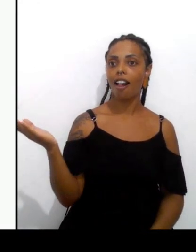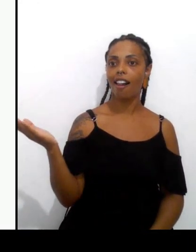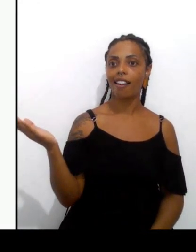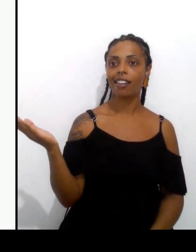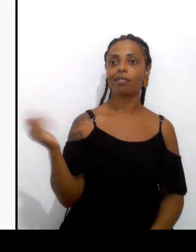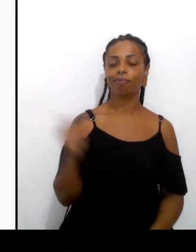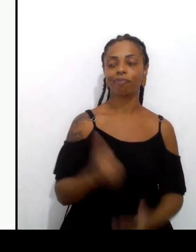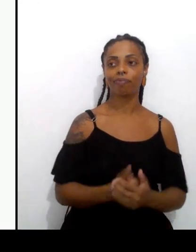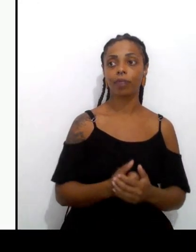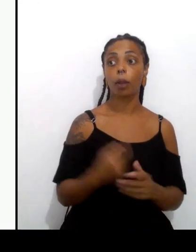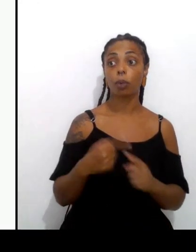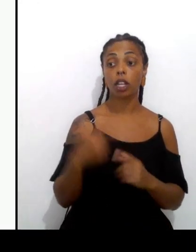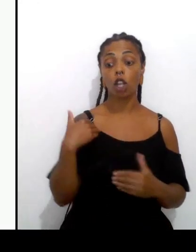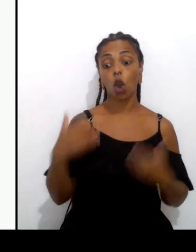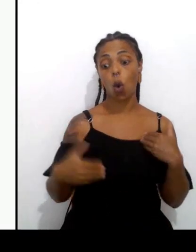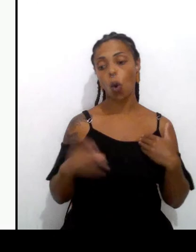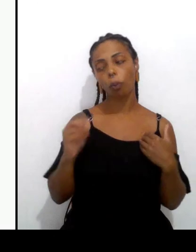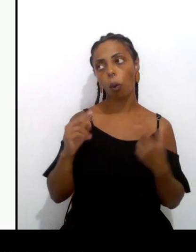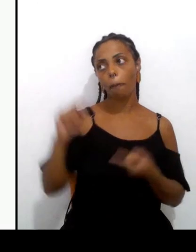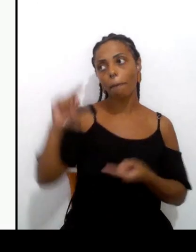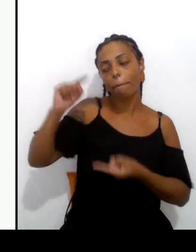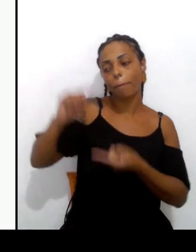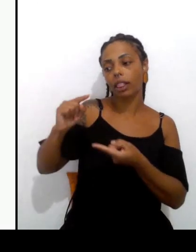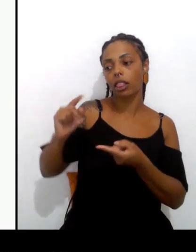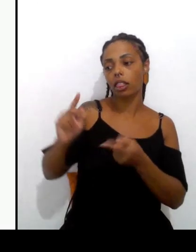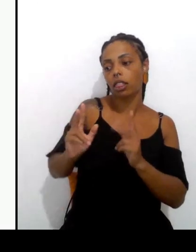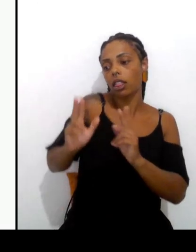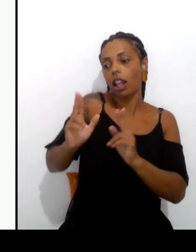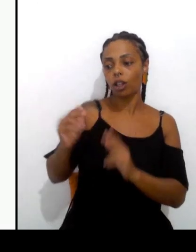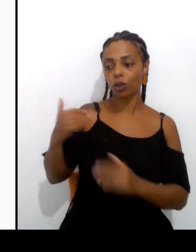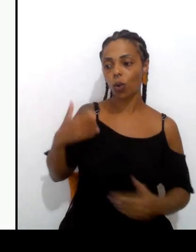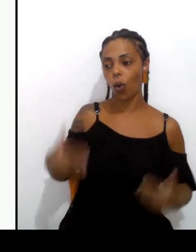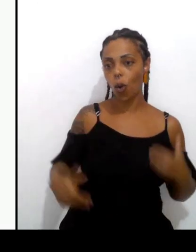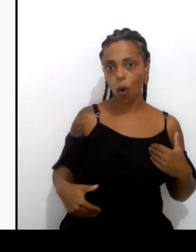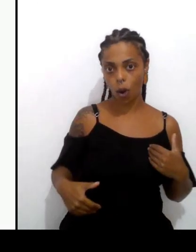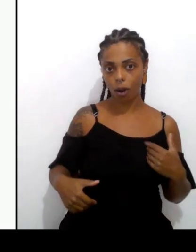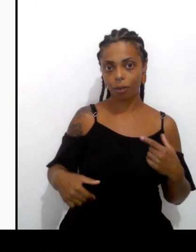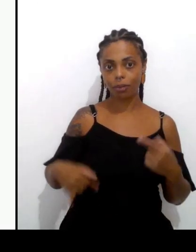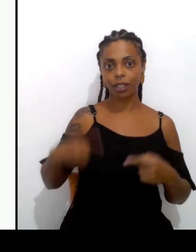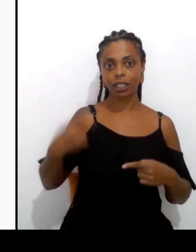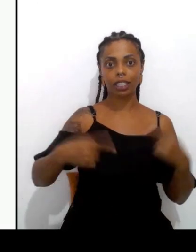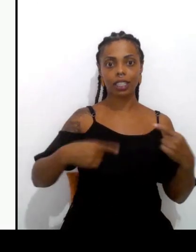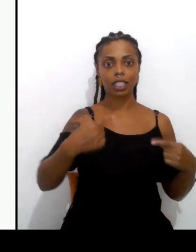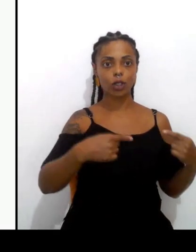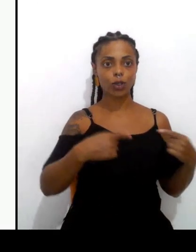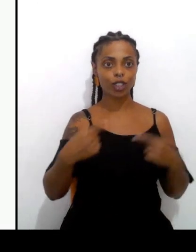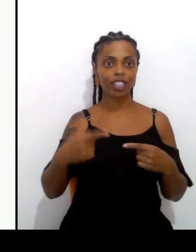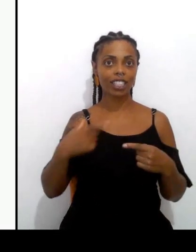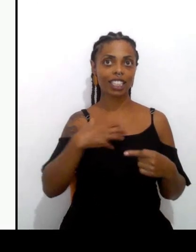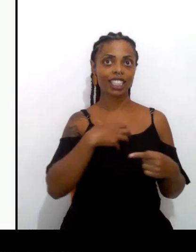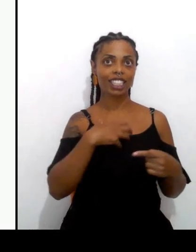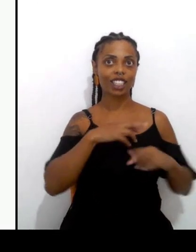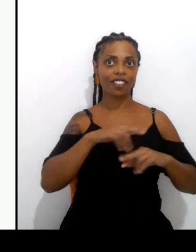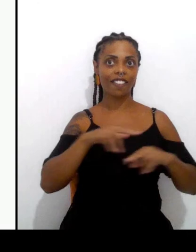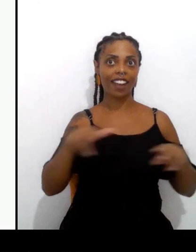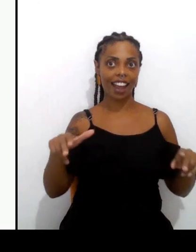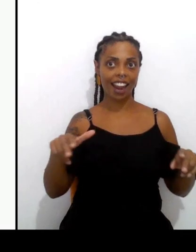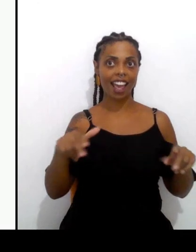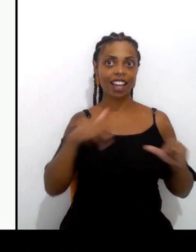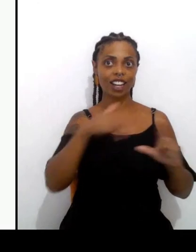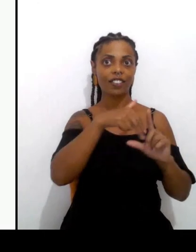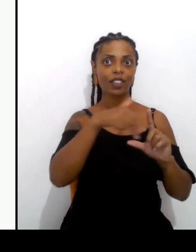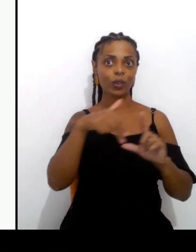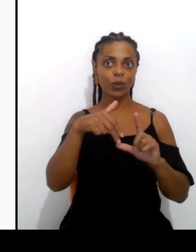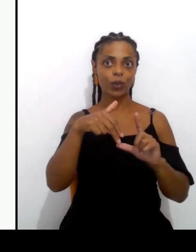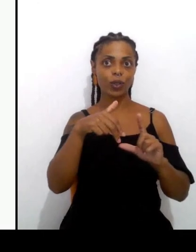fragmento de corpo para discutir os três estudos de figuras pensando